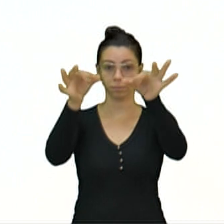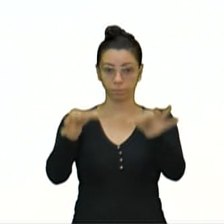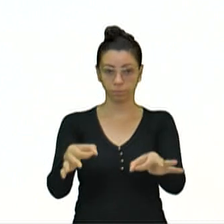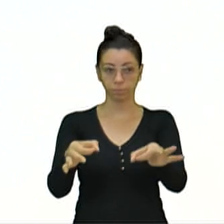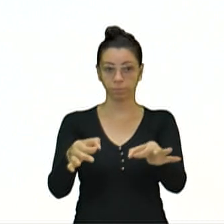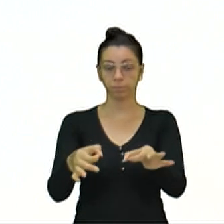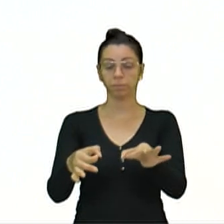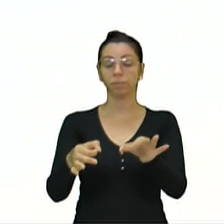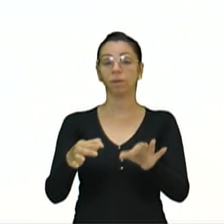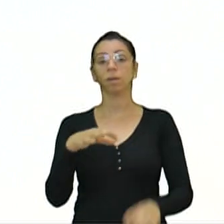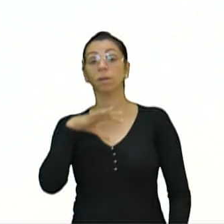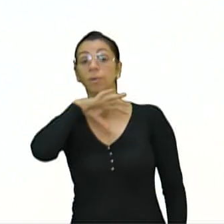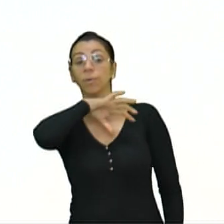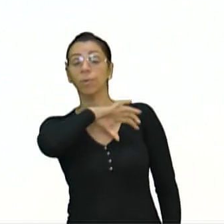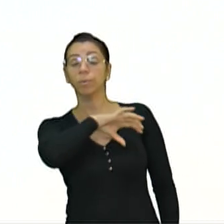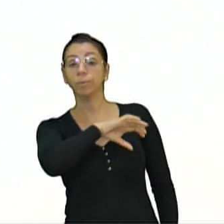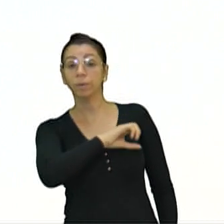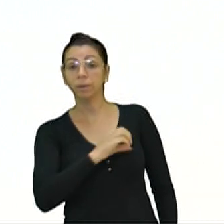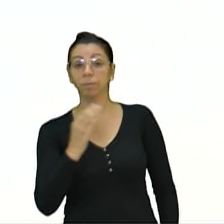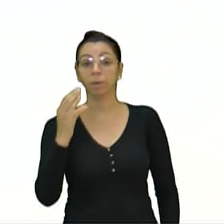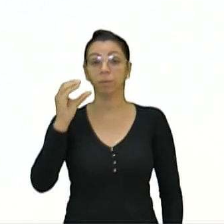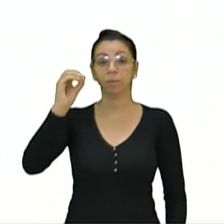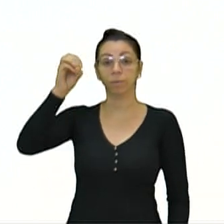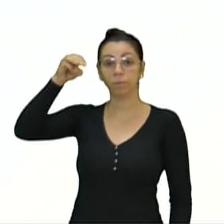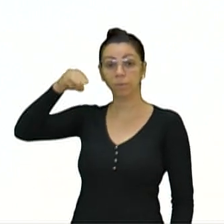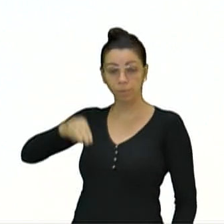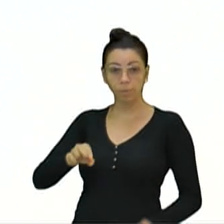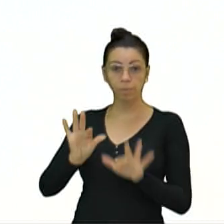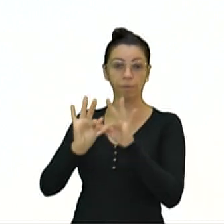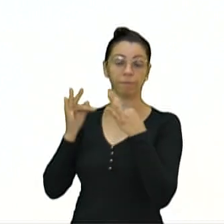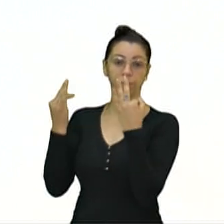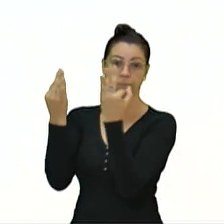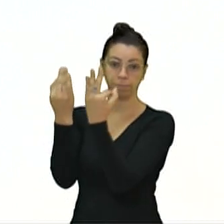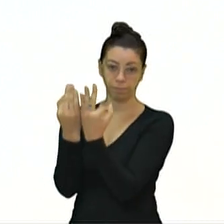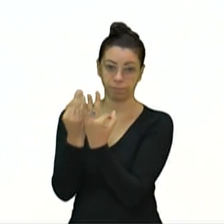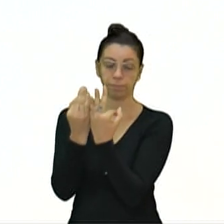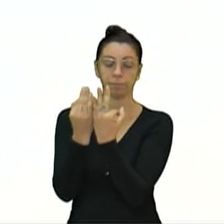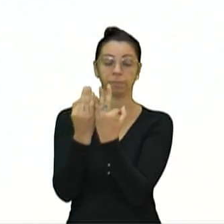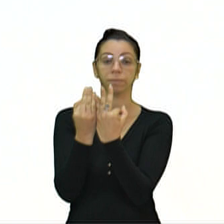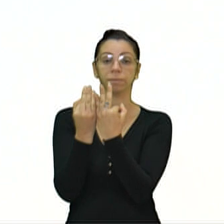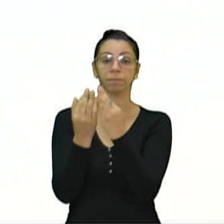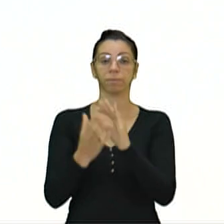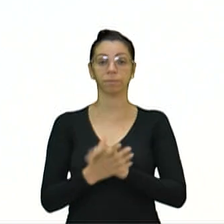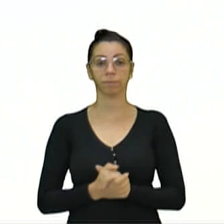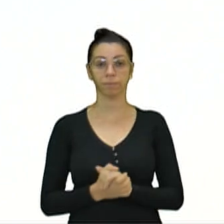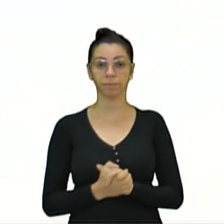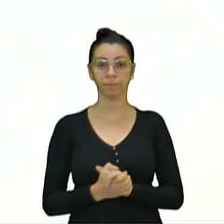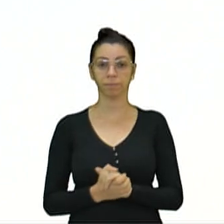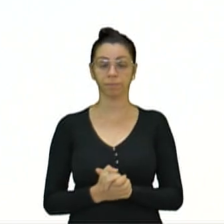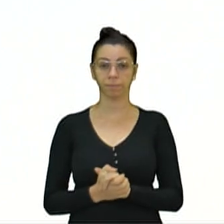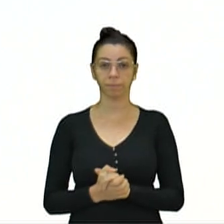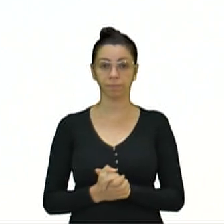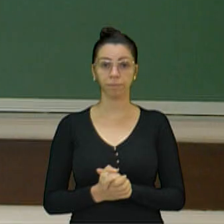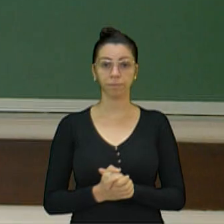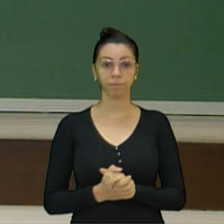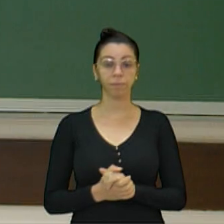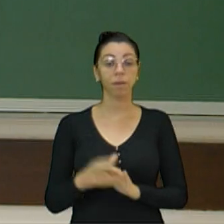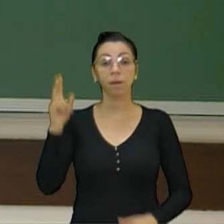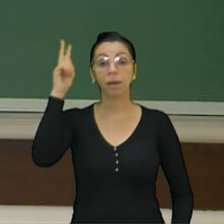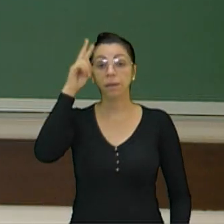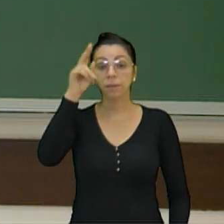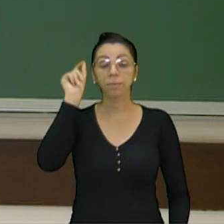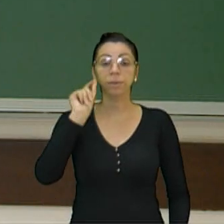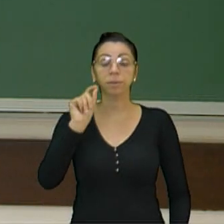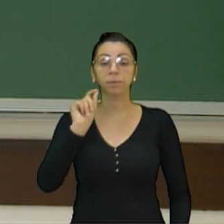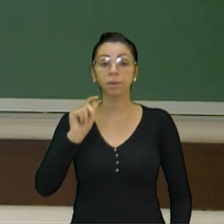my family. Eu amo estar com a minha família. Então, seria a preposição with. Ok? Lembrando, né, gente,